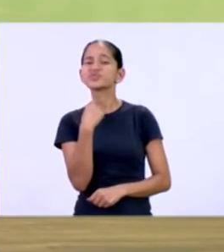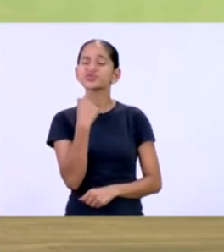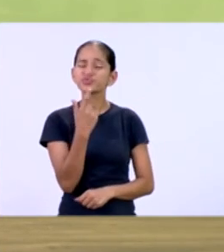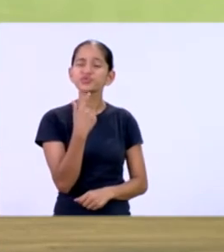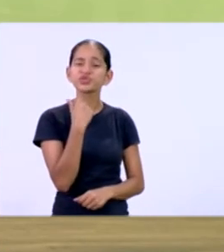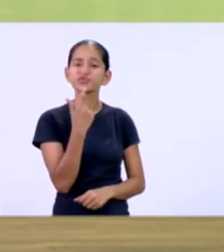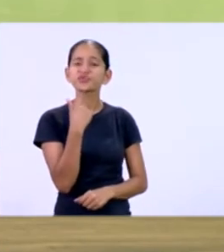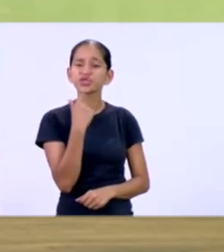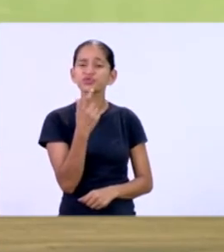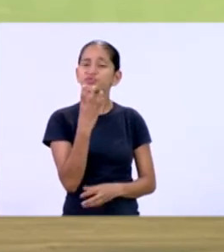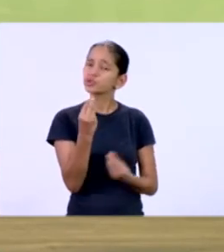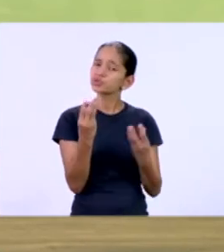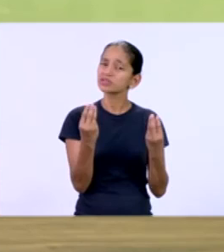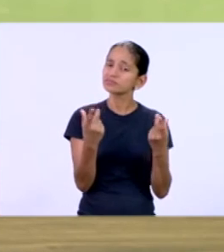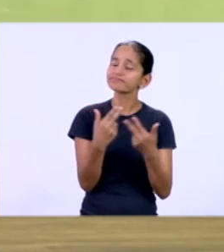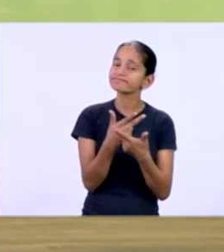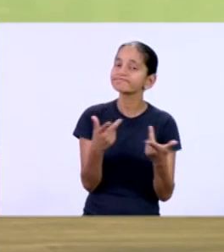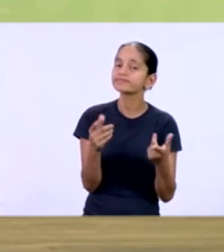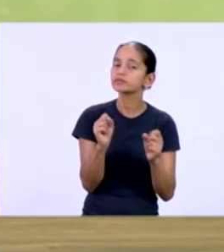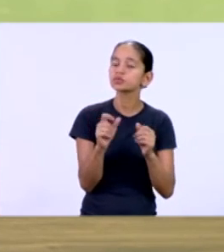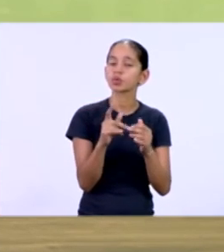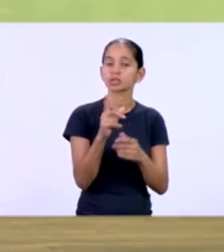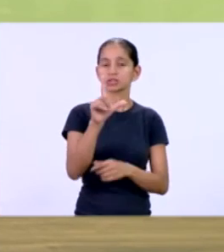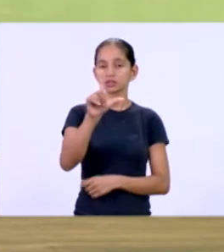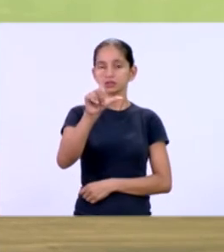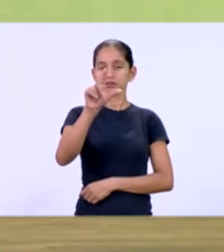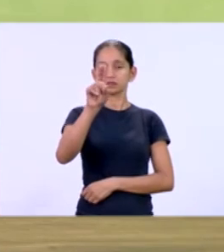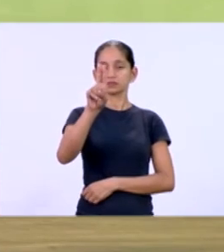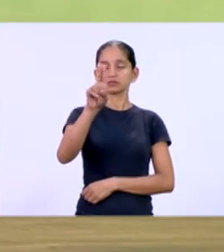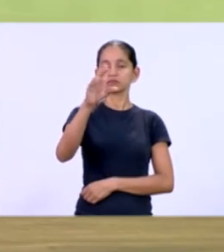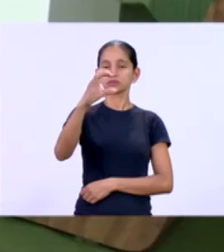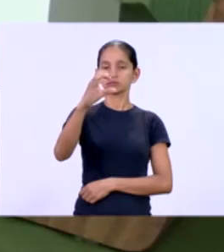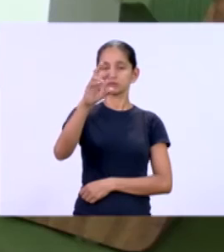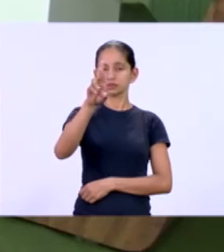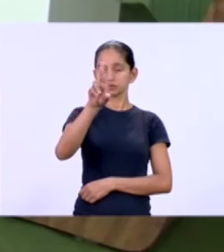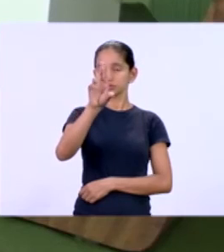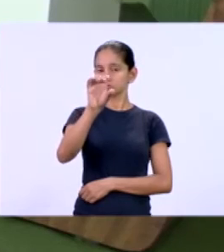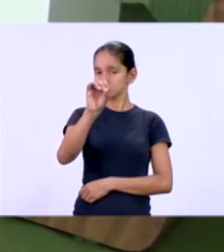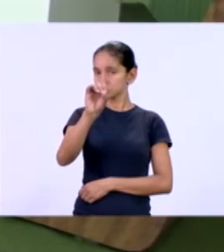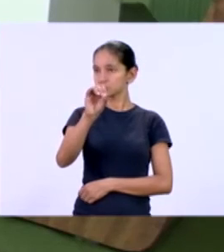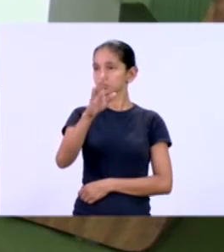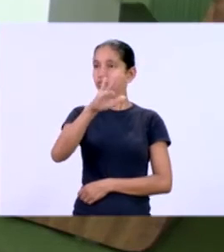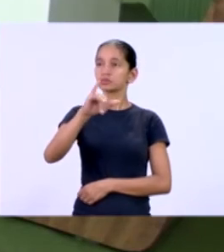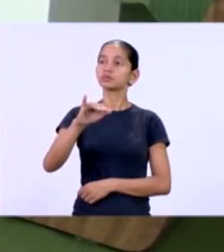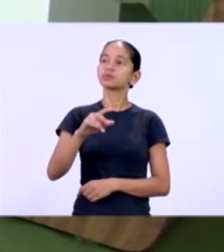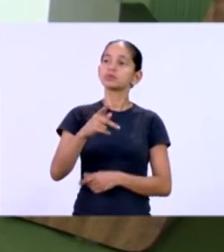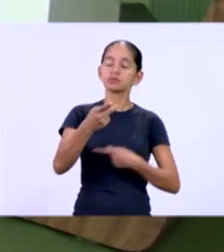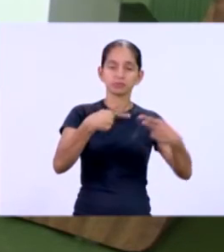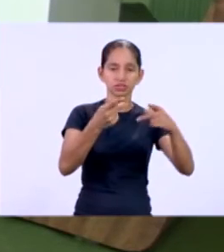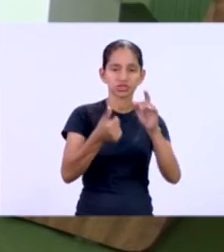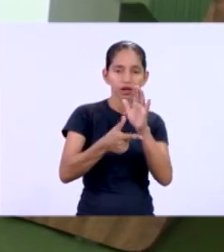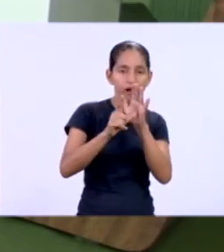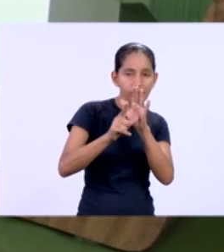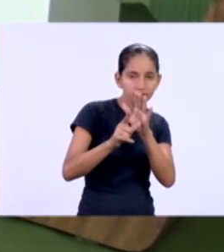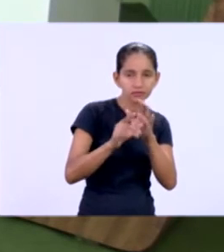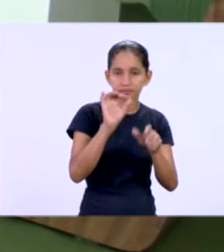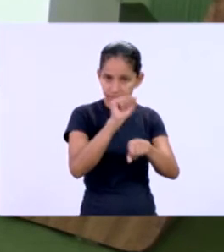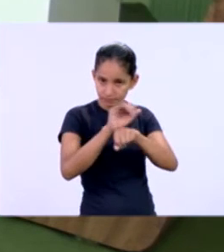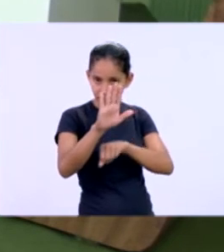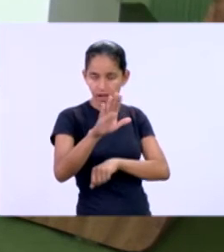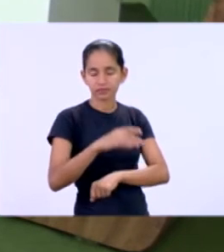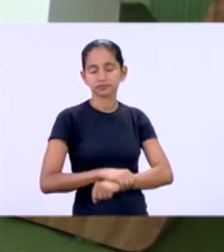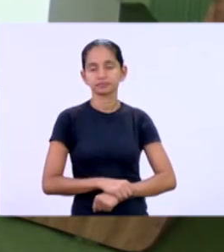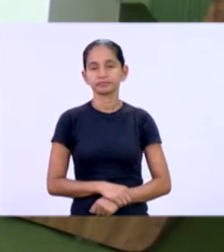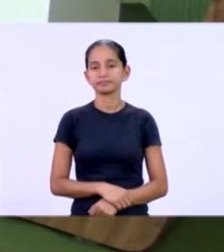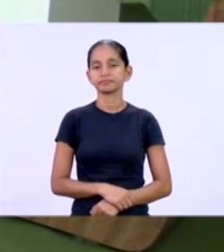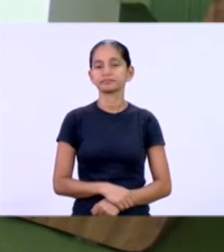professor. Do lucro presumido? Acho que é esse, vai mais para frente, esse quadro aí.